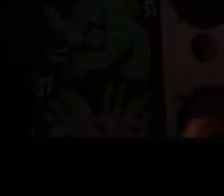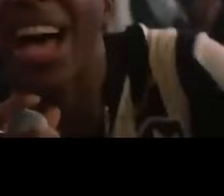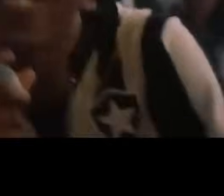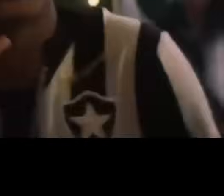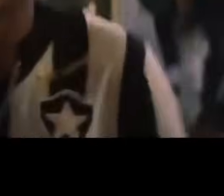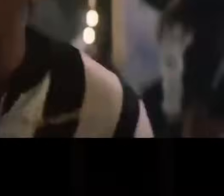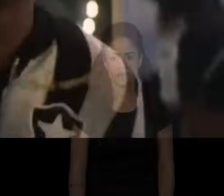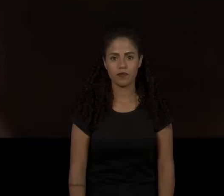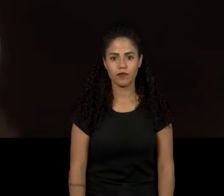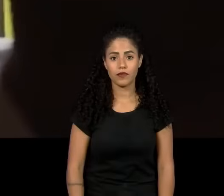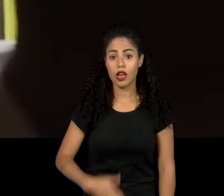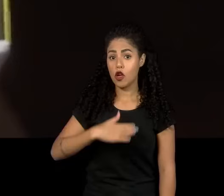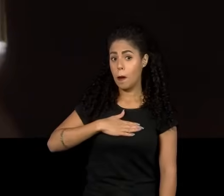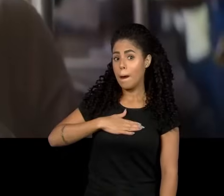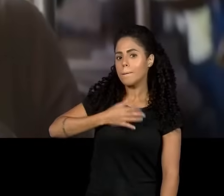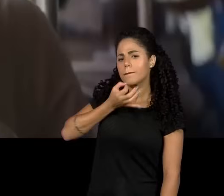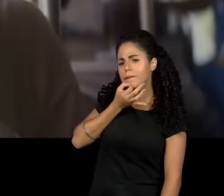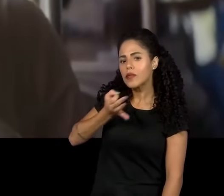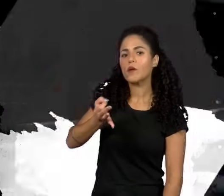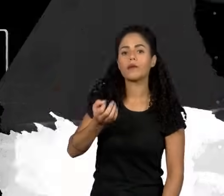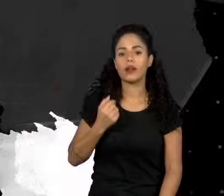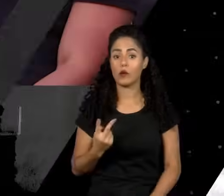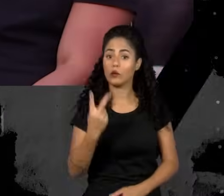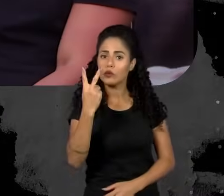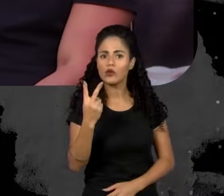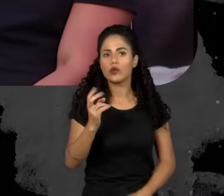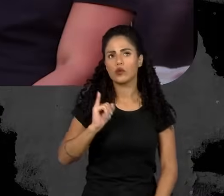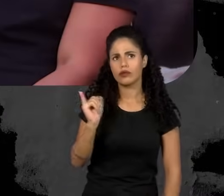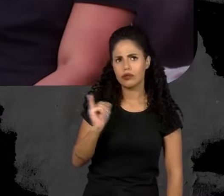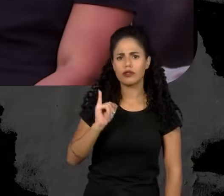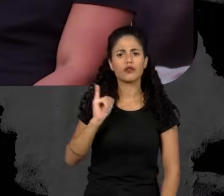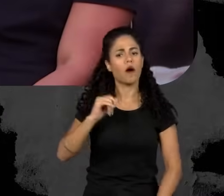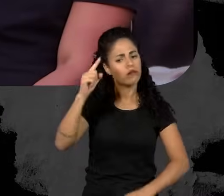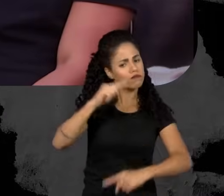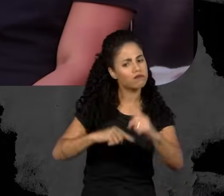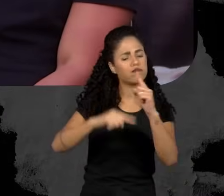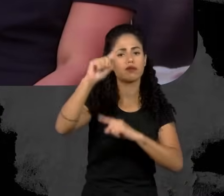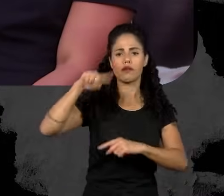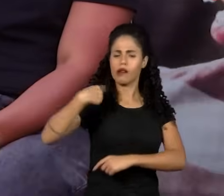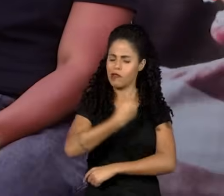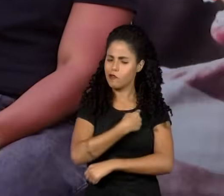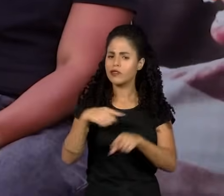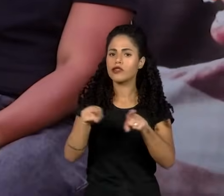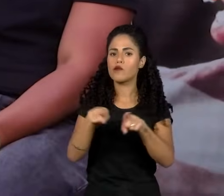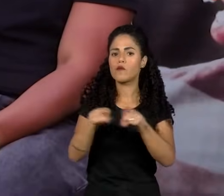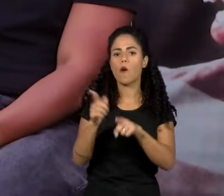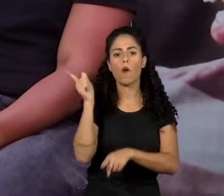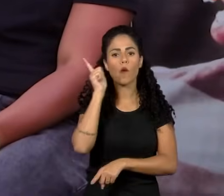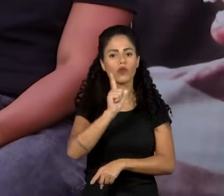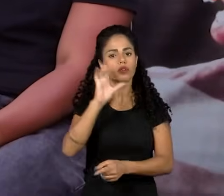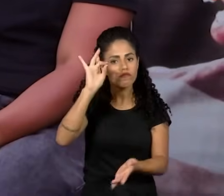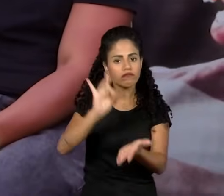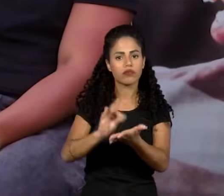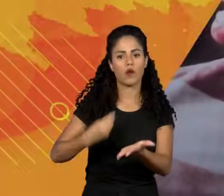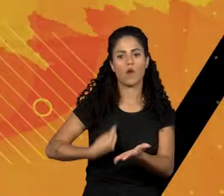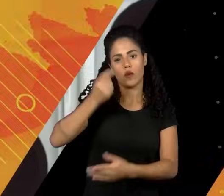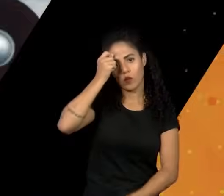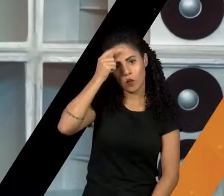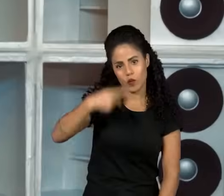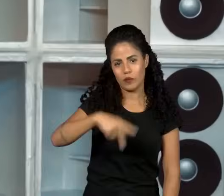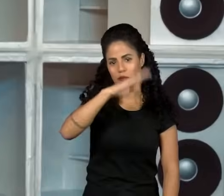Na minha opinião, Claudinho Bochecha atravessou uma ponte que era muito necessária para a gente atravessar e trouxe uma outra realidade para a cultura